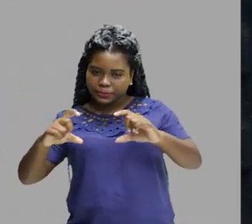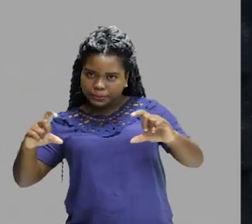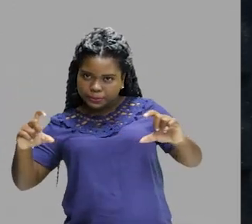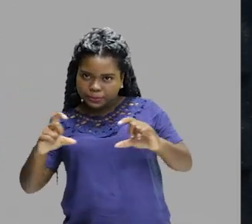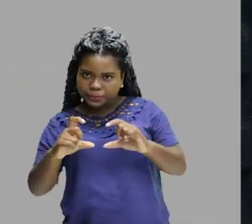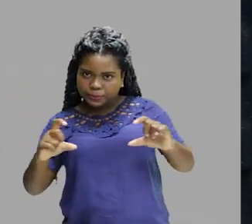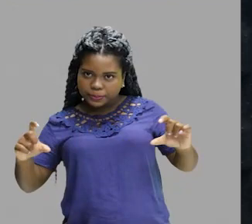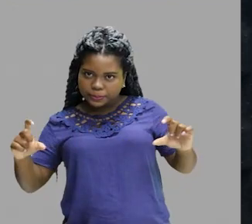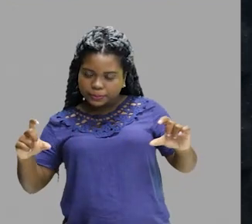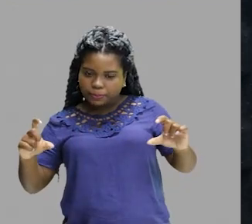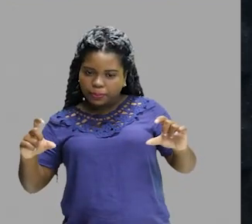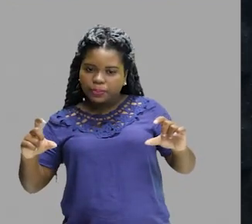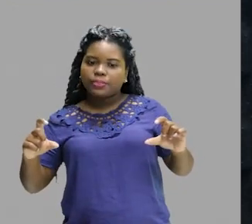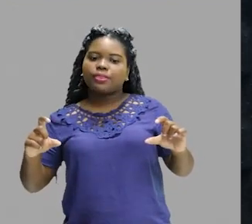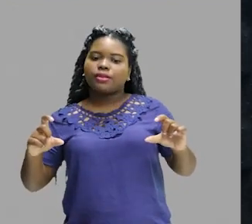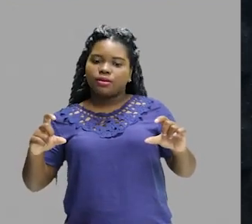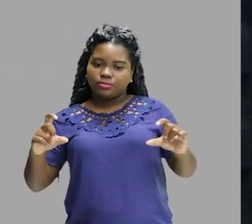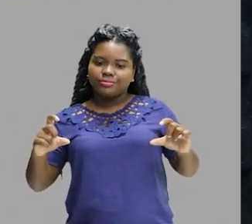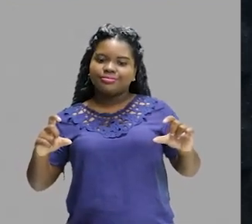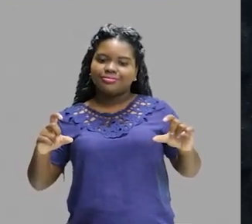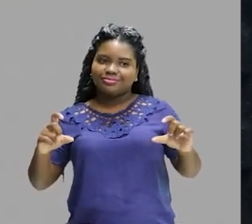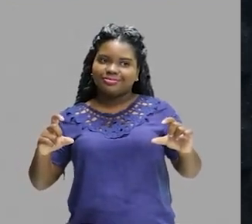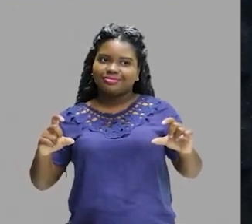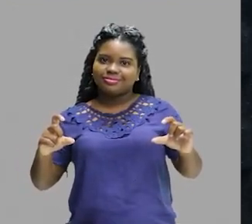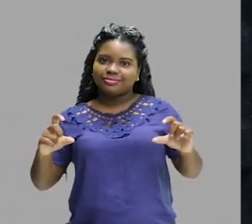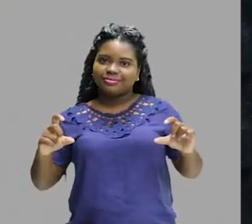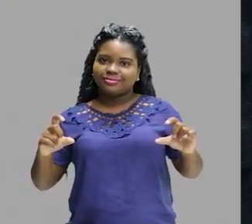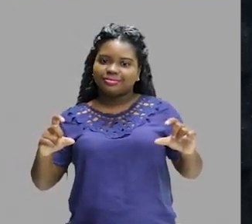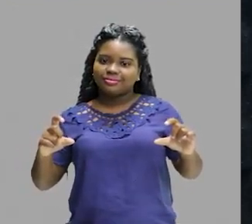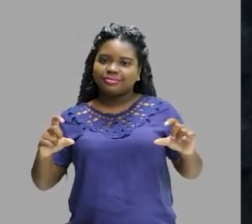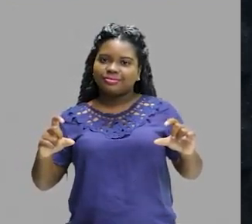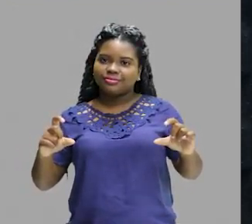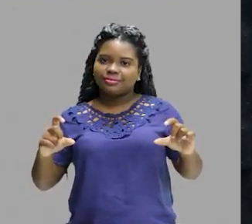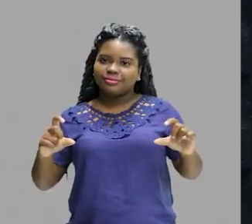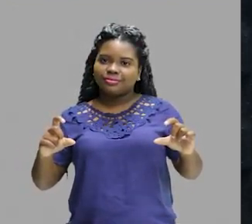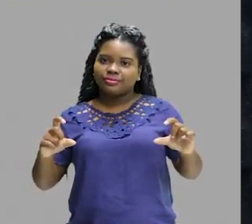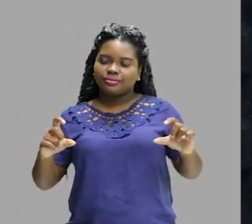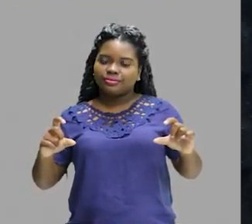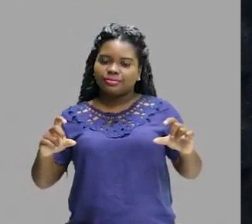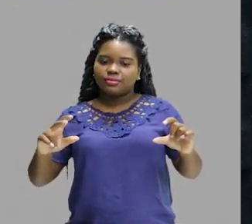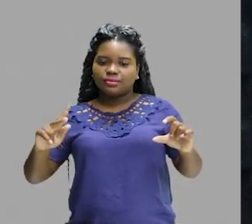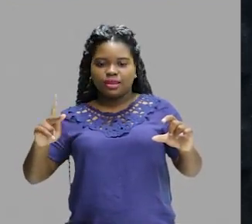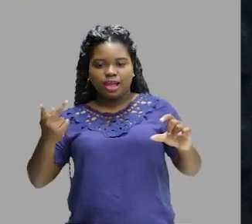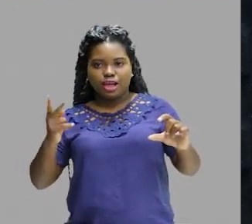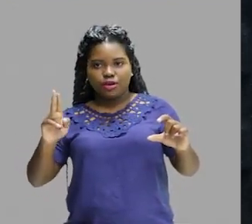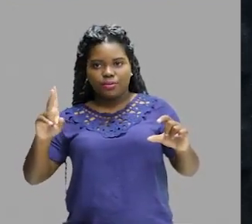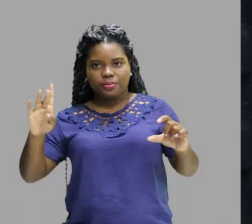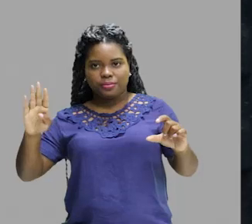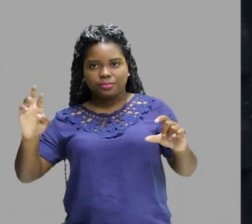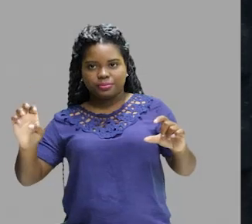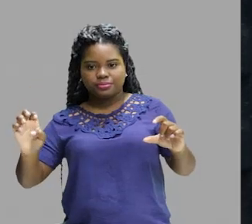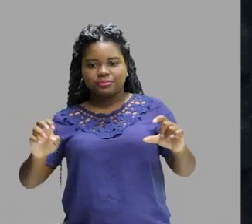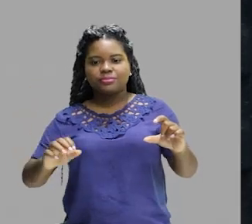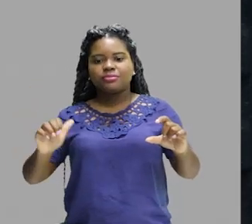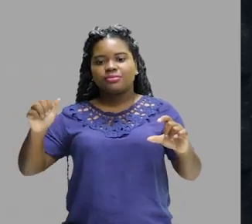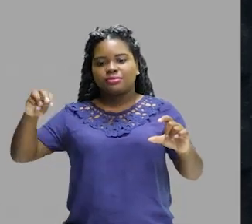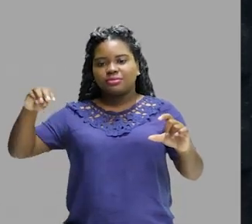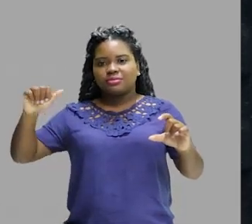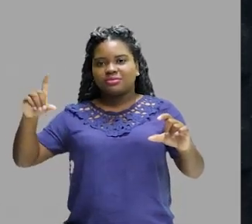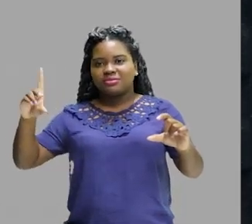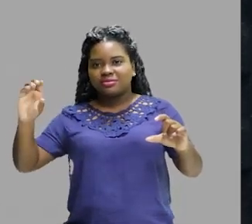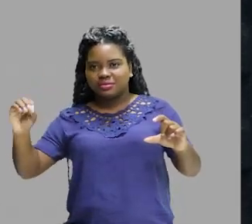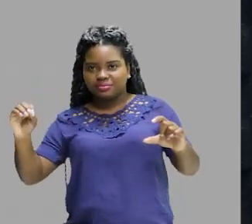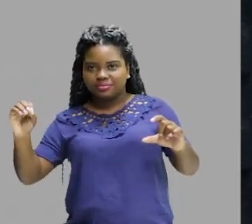Pretérito anterior no indicativo com o particípio mais o verbo auxiliar haber. Ubi